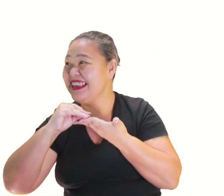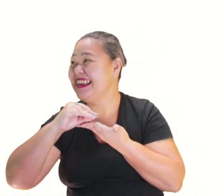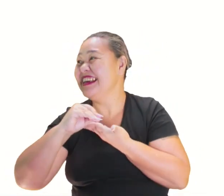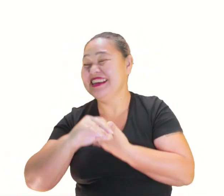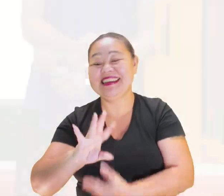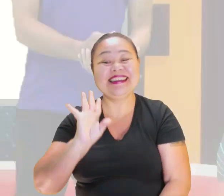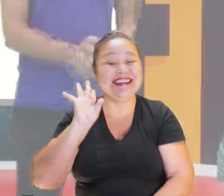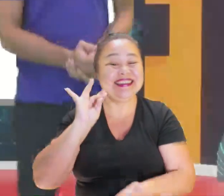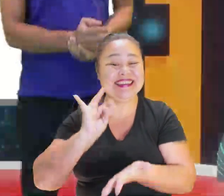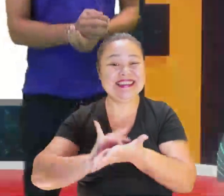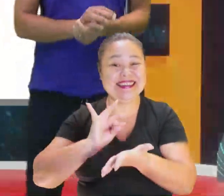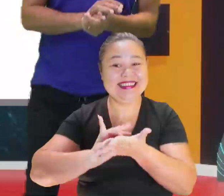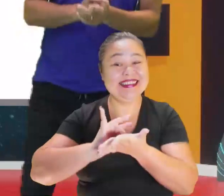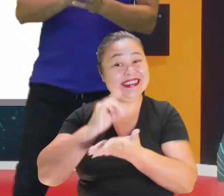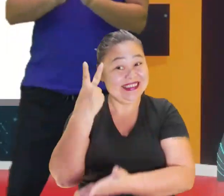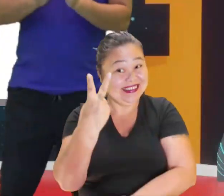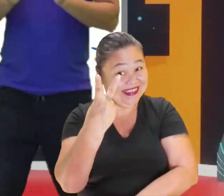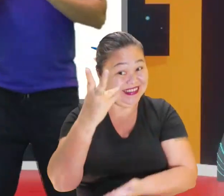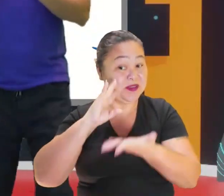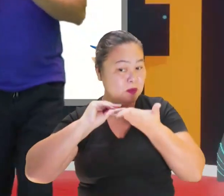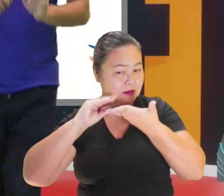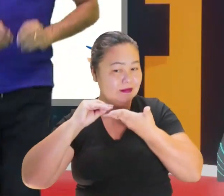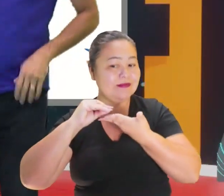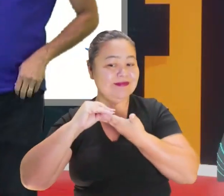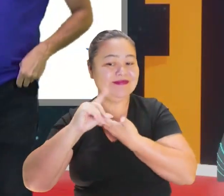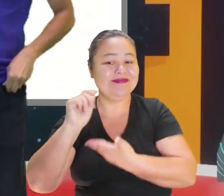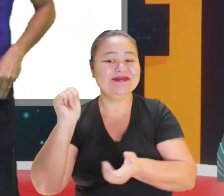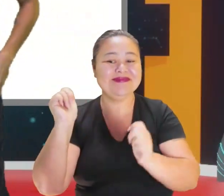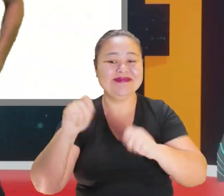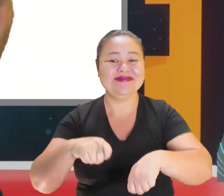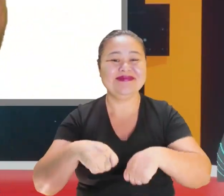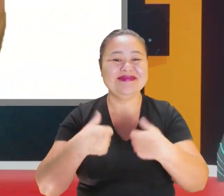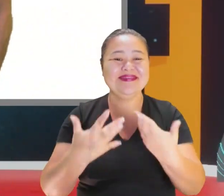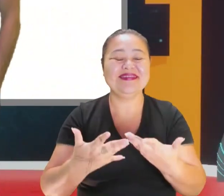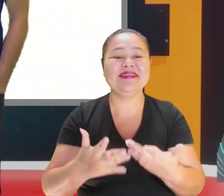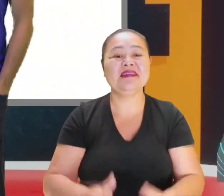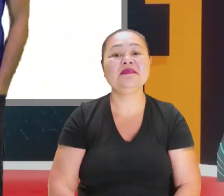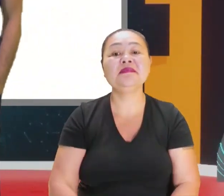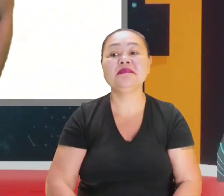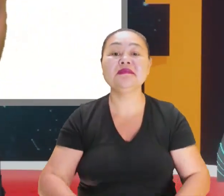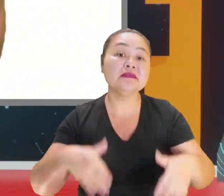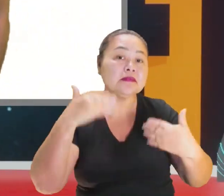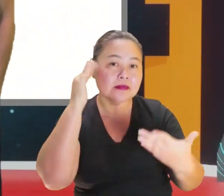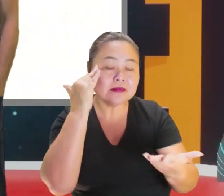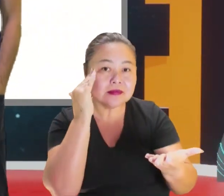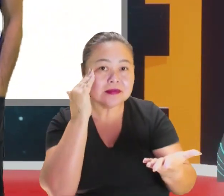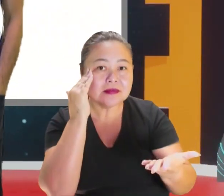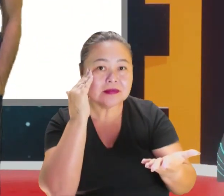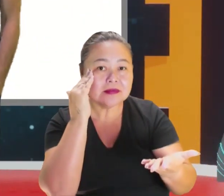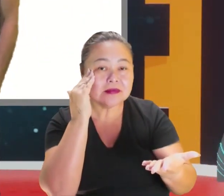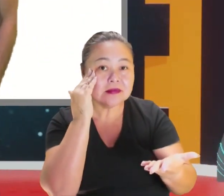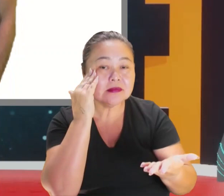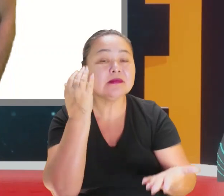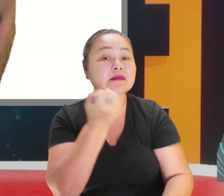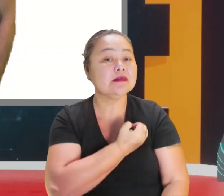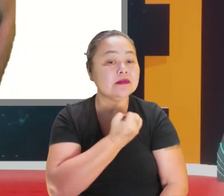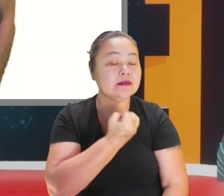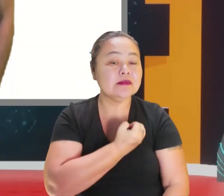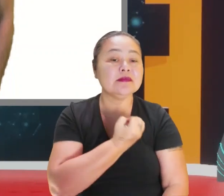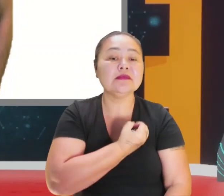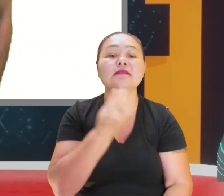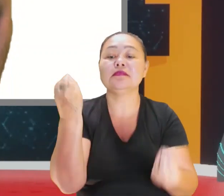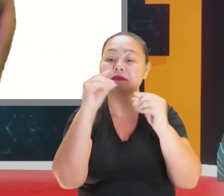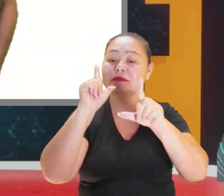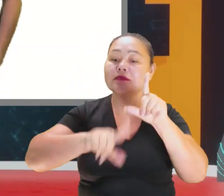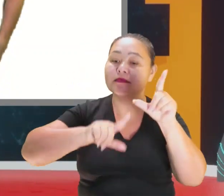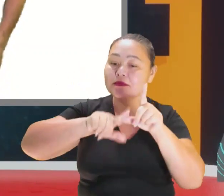12. Verdade. Dá de comprar dois pastelzinhos pra 2 gente. pastéis. É. E aí, entendeu? O valor numérico de uma